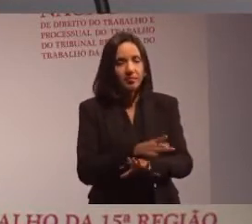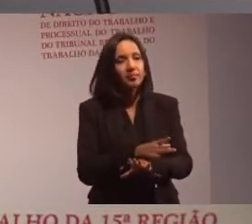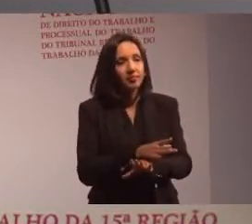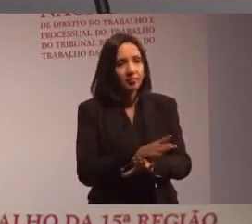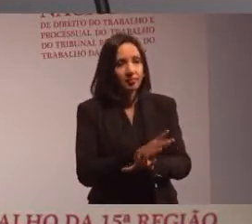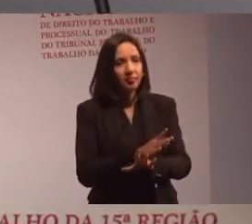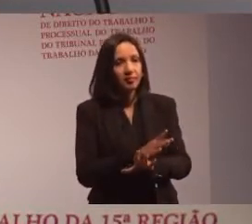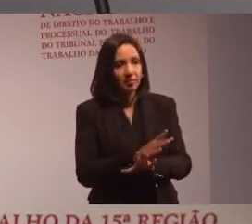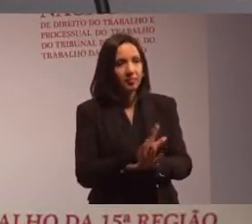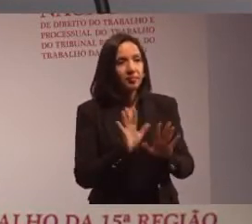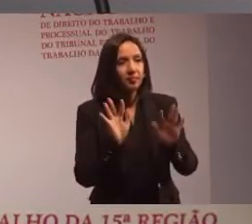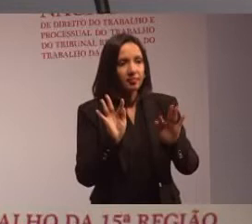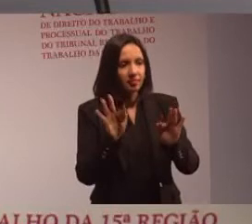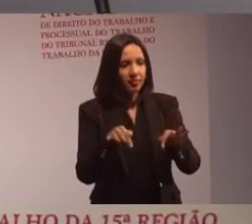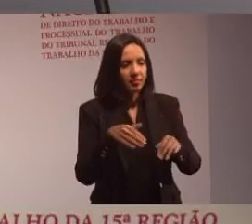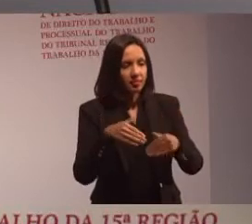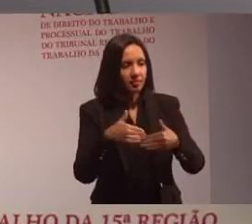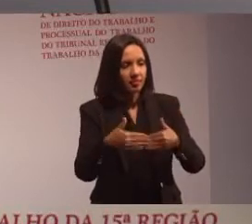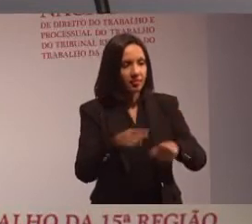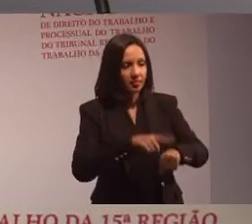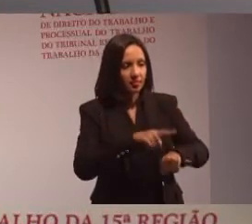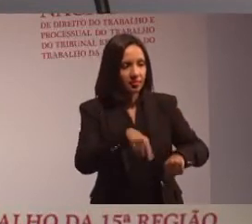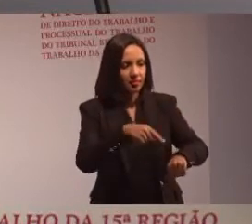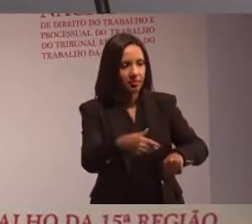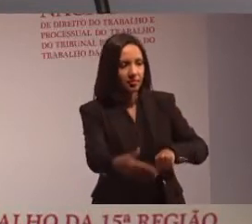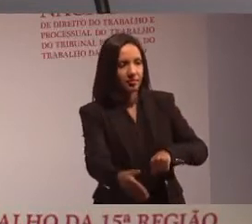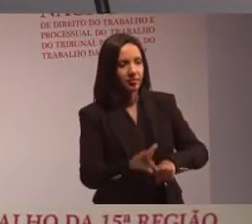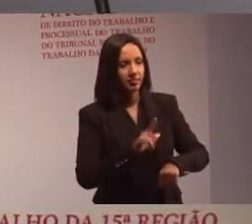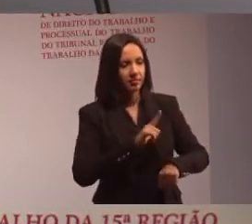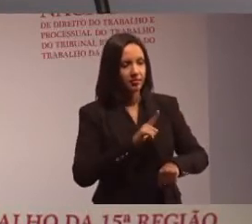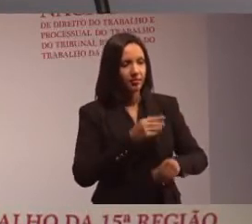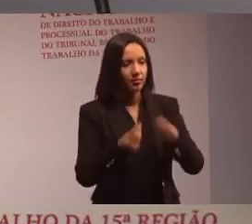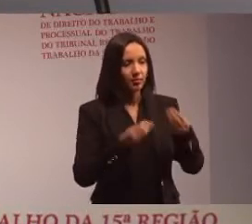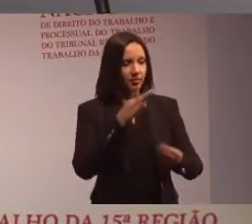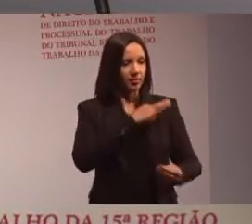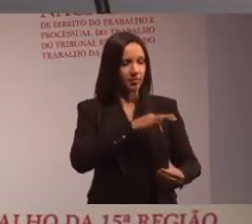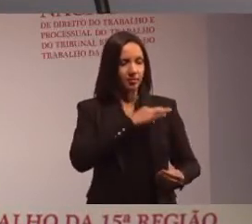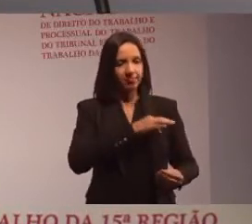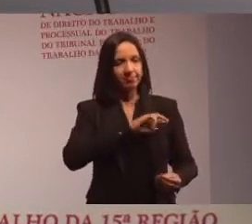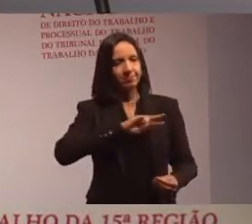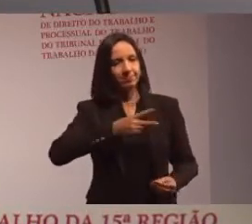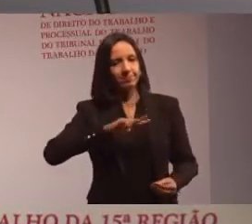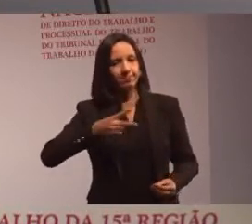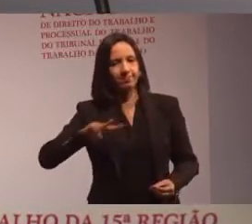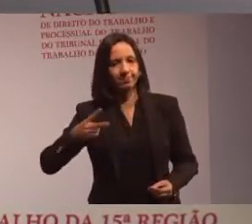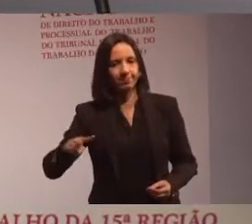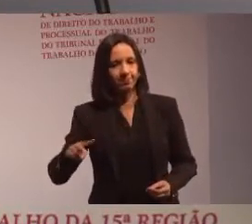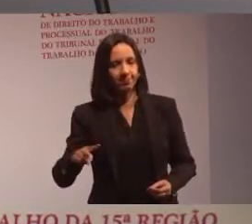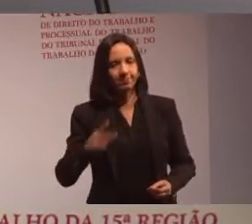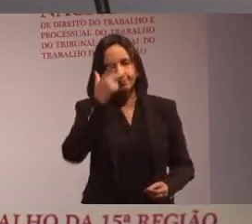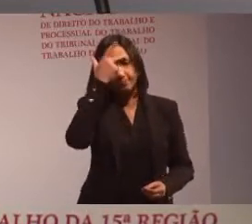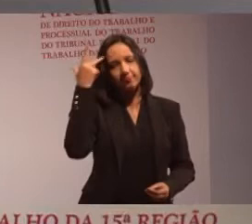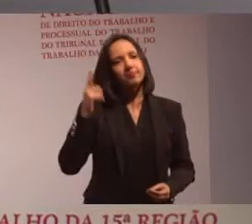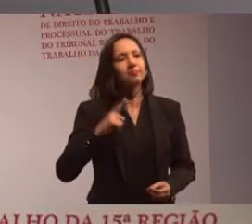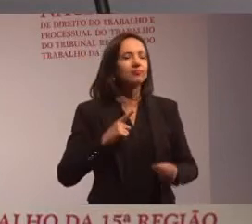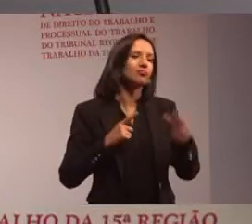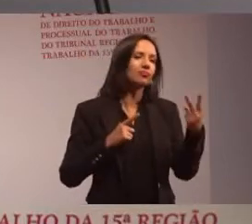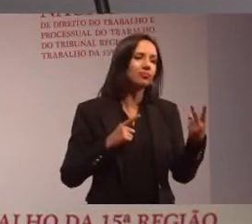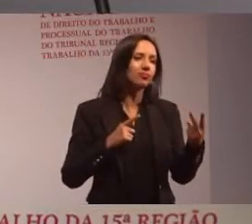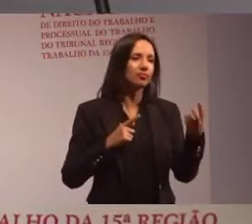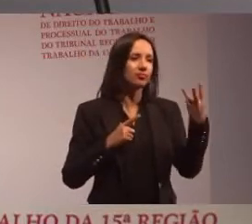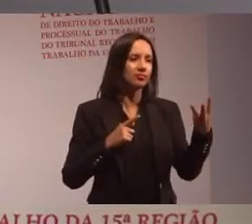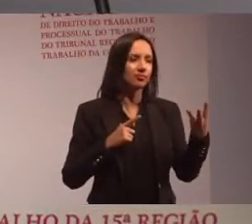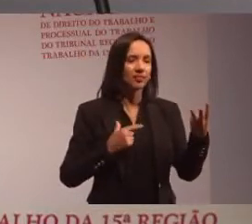do trabalho, que aboliu as folgas, porque, como a remuneração é variável, se o indivíduo tem 2 ou 3